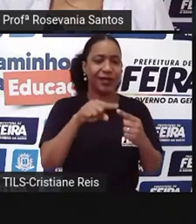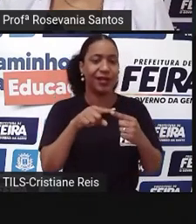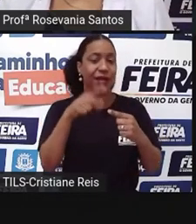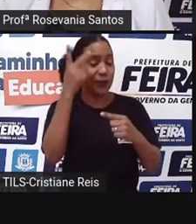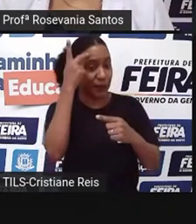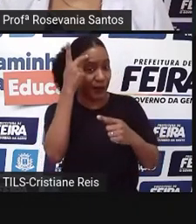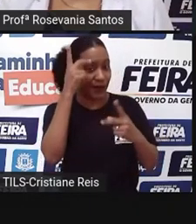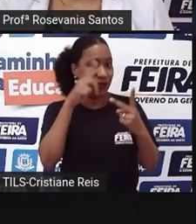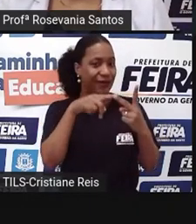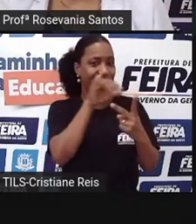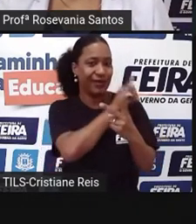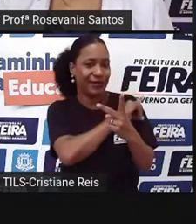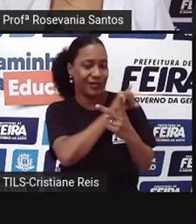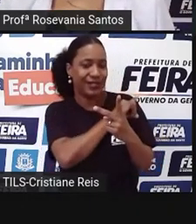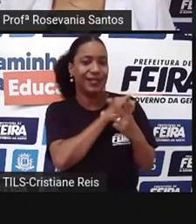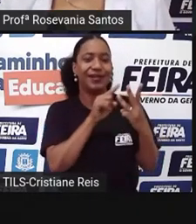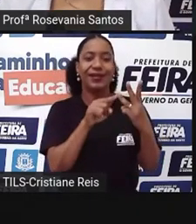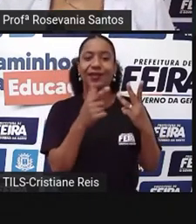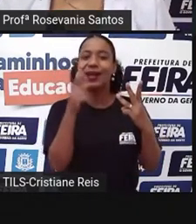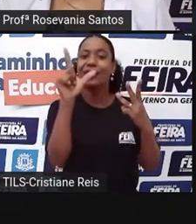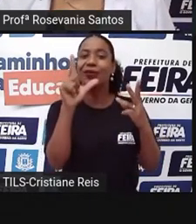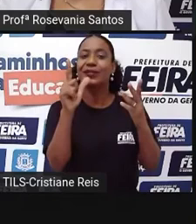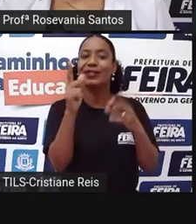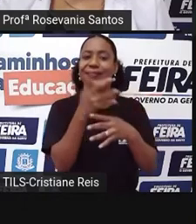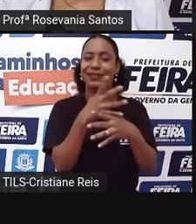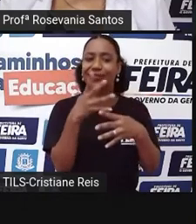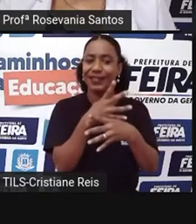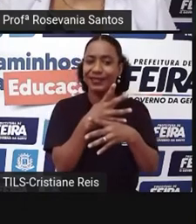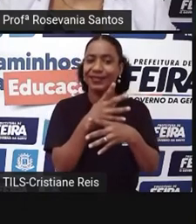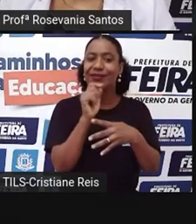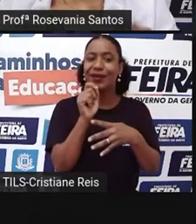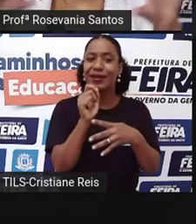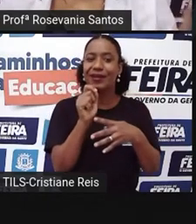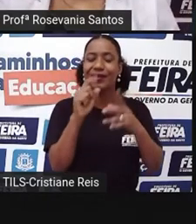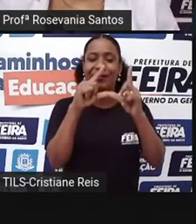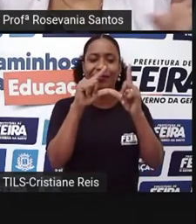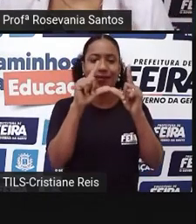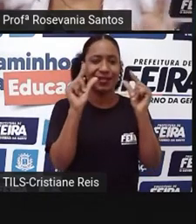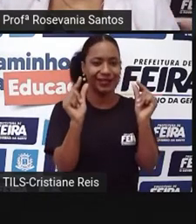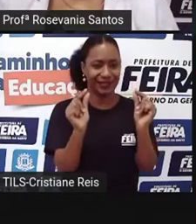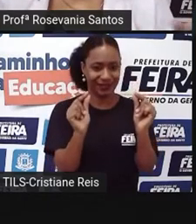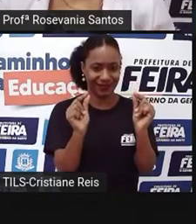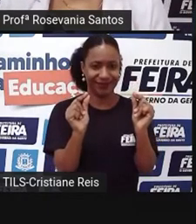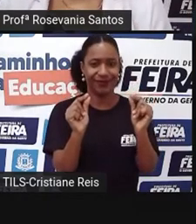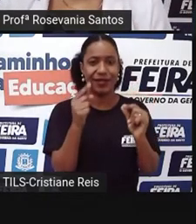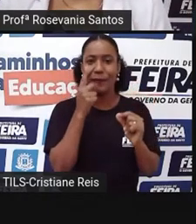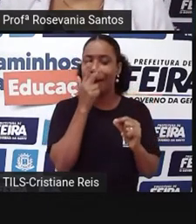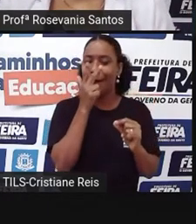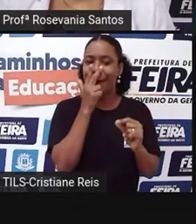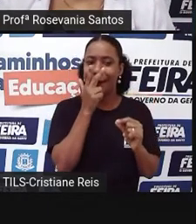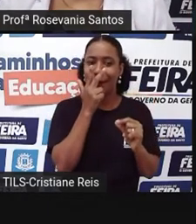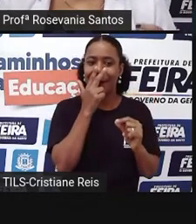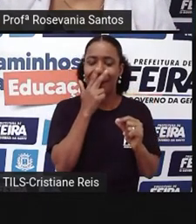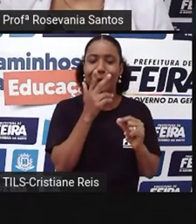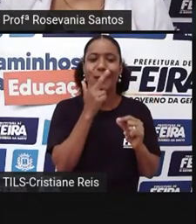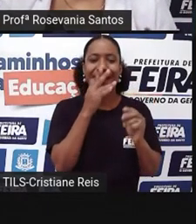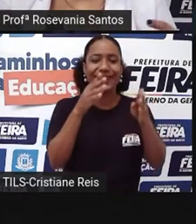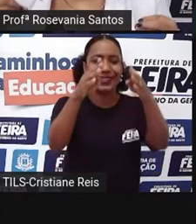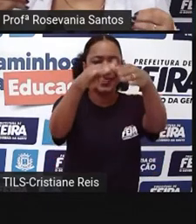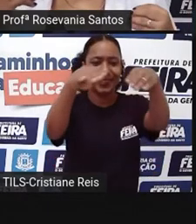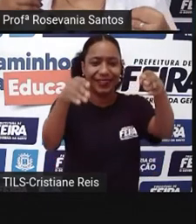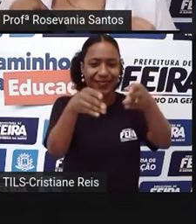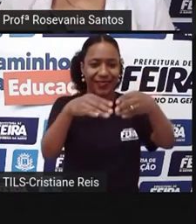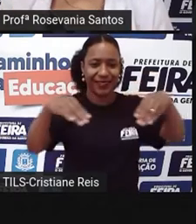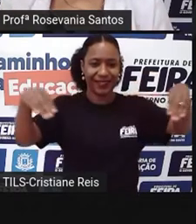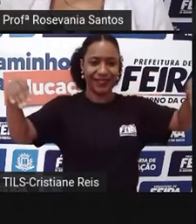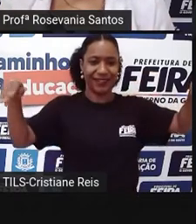A outra cidade é Brasília, que é uma cidade planejada, ela é em forma, né, de um avião, o formato, né, da